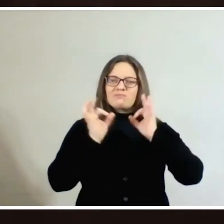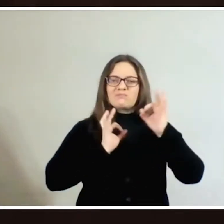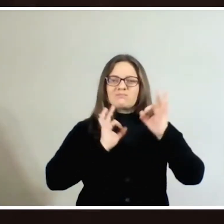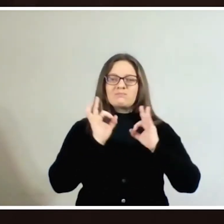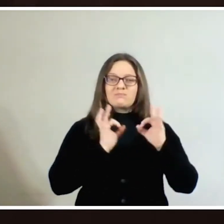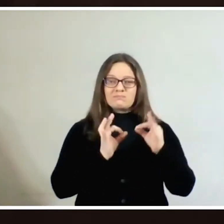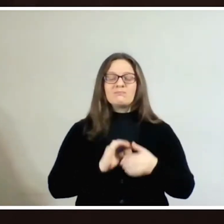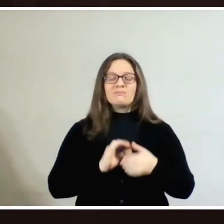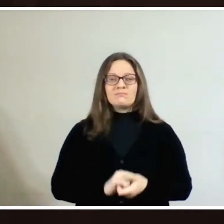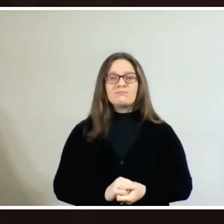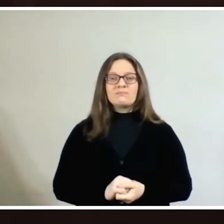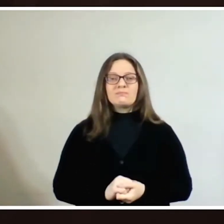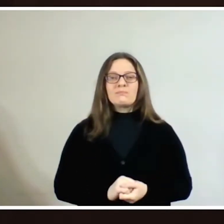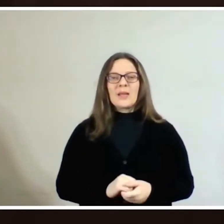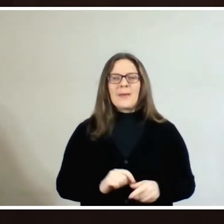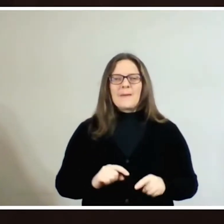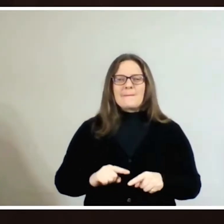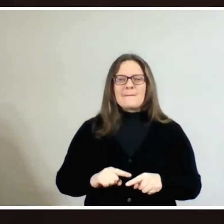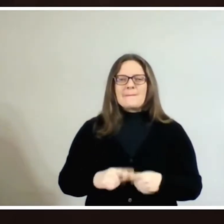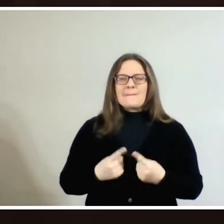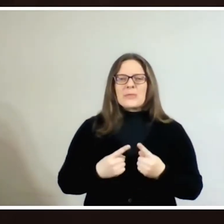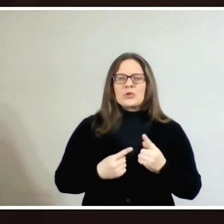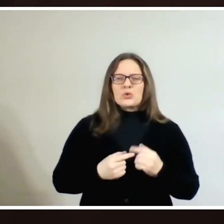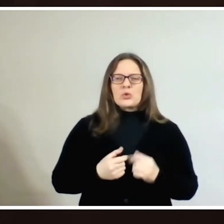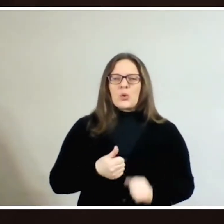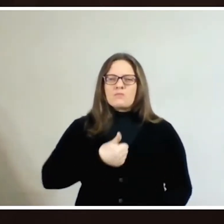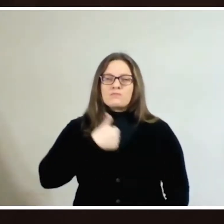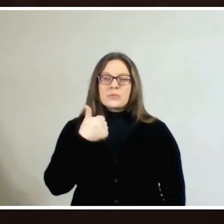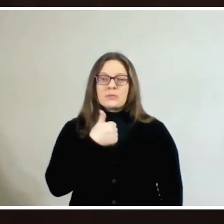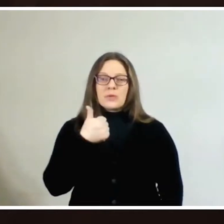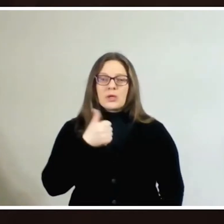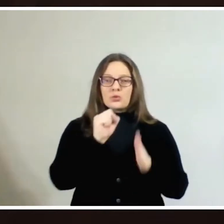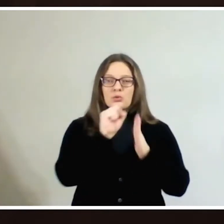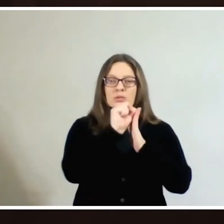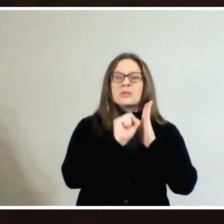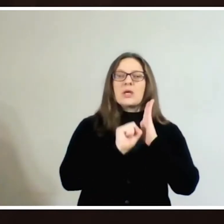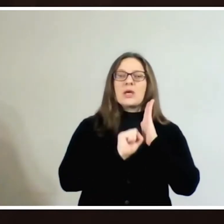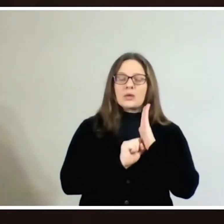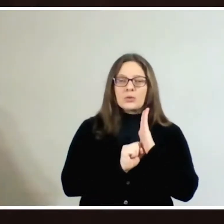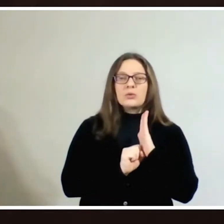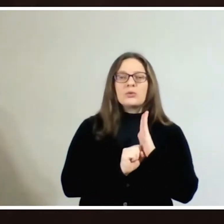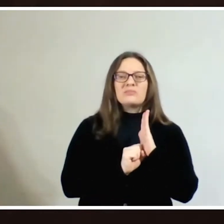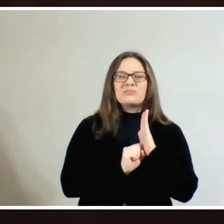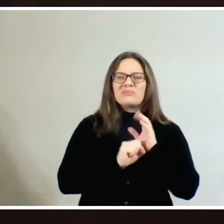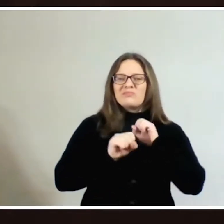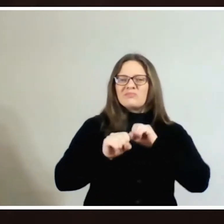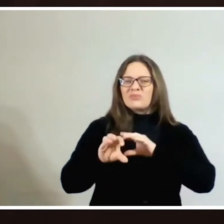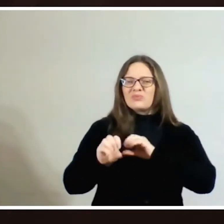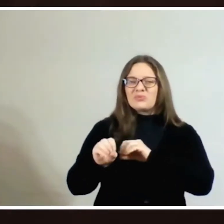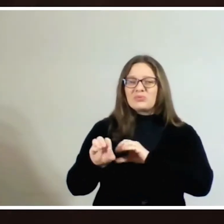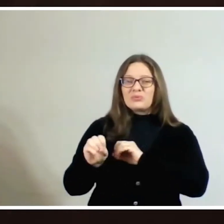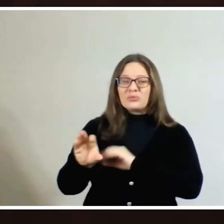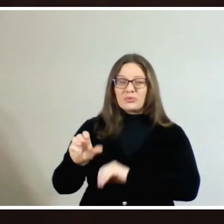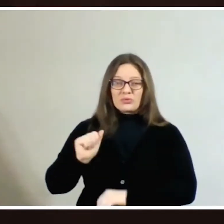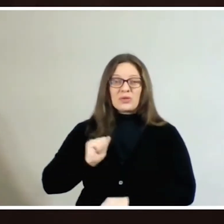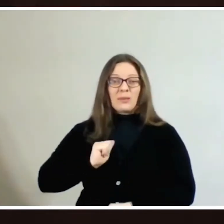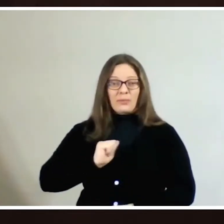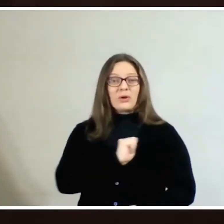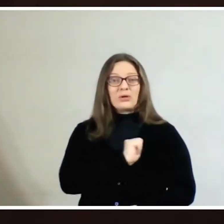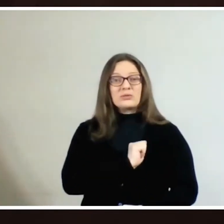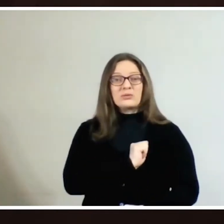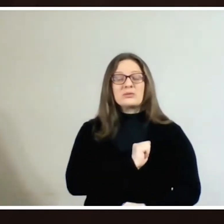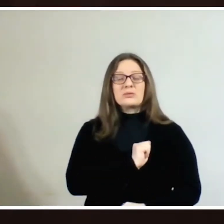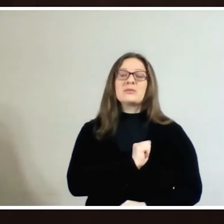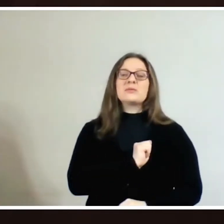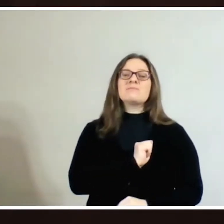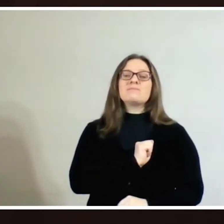no primeiro século, com todos os ensinamentos dos apóstolos, recebidos desde